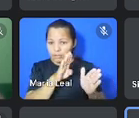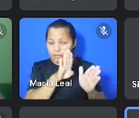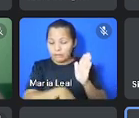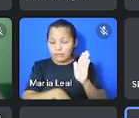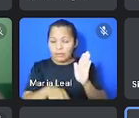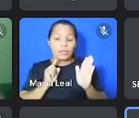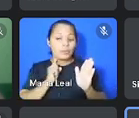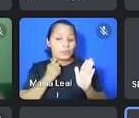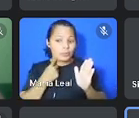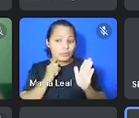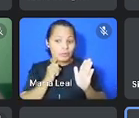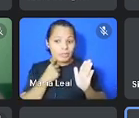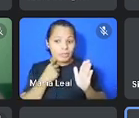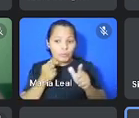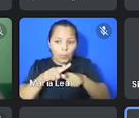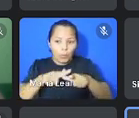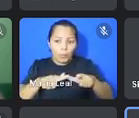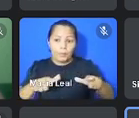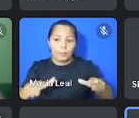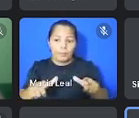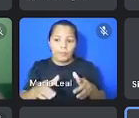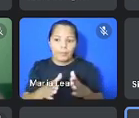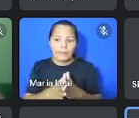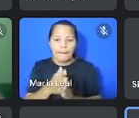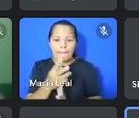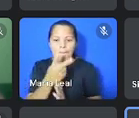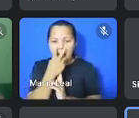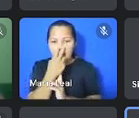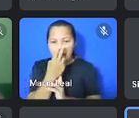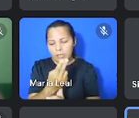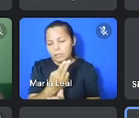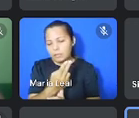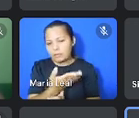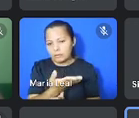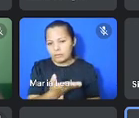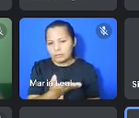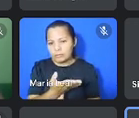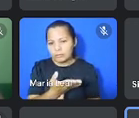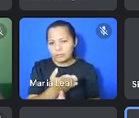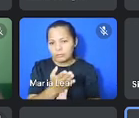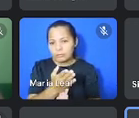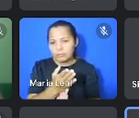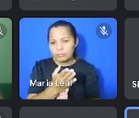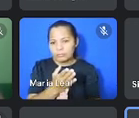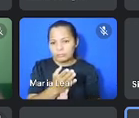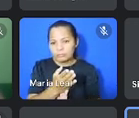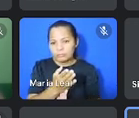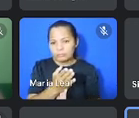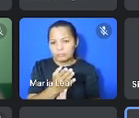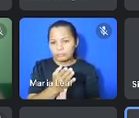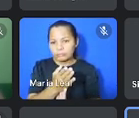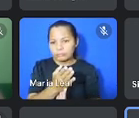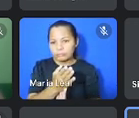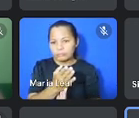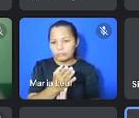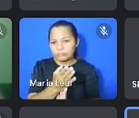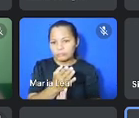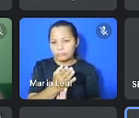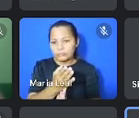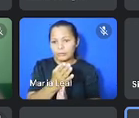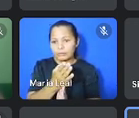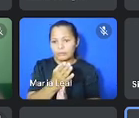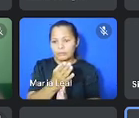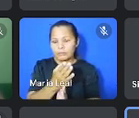vai ter uma solução muito parecida e vai gerar uma progressão geométrica.